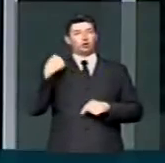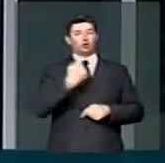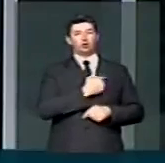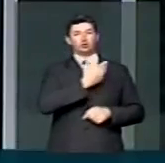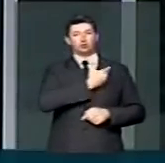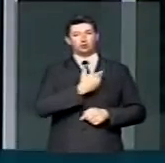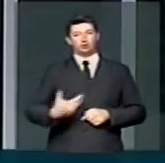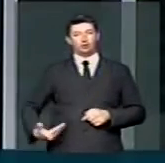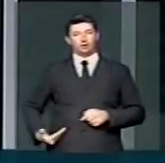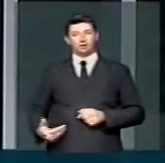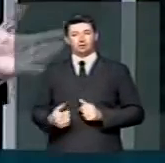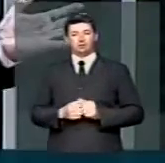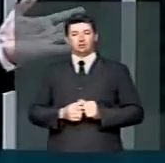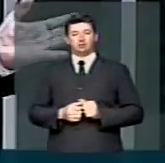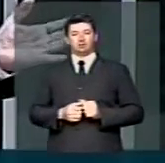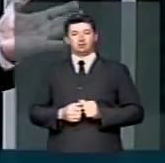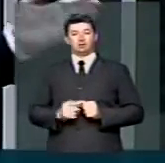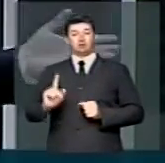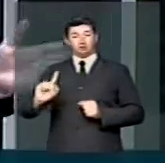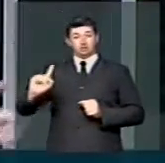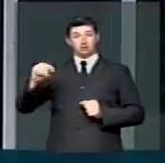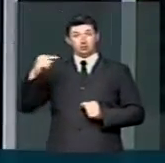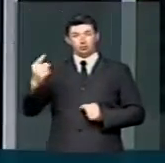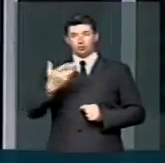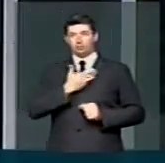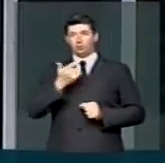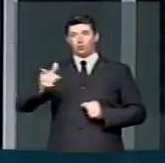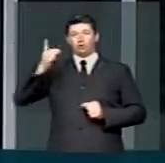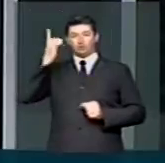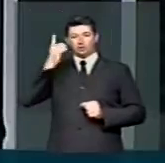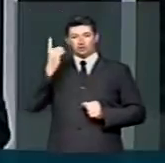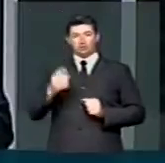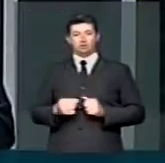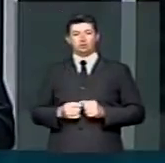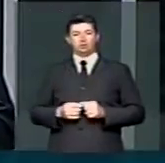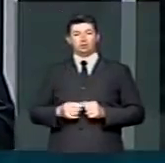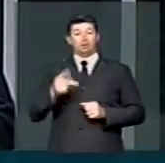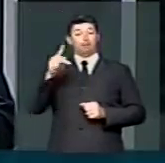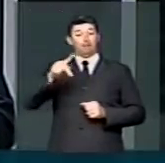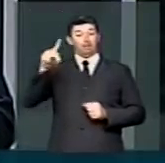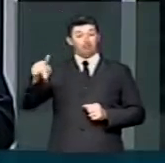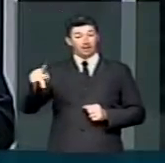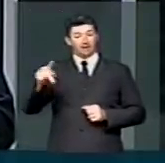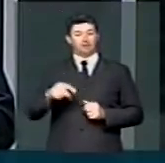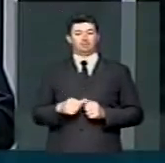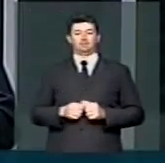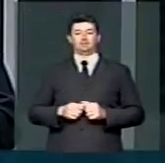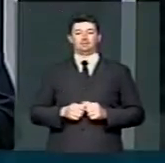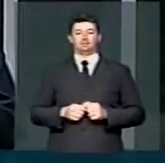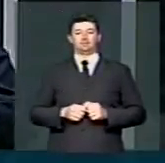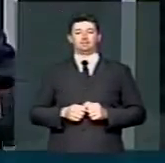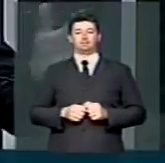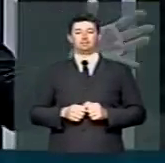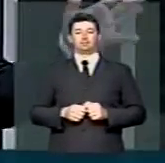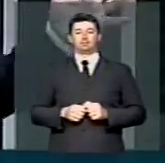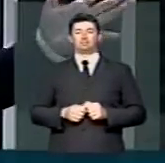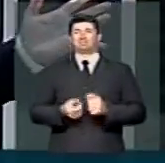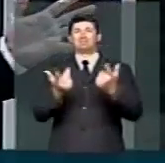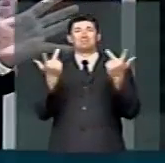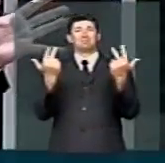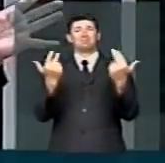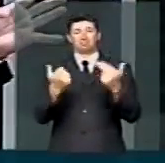governo. Dali um pouco, um outro colega parlamentar do PP, da